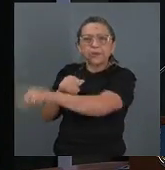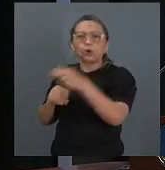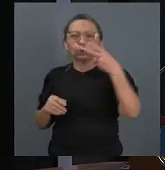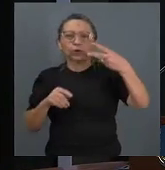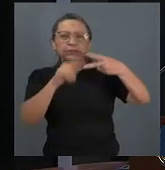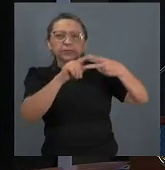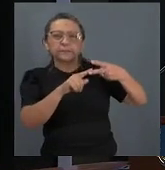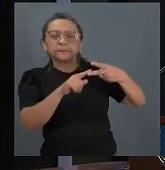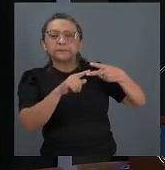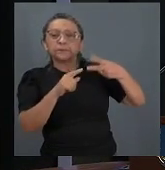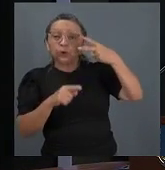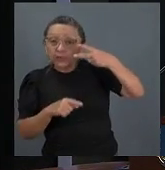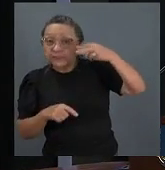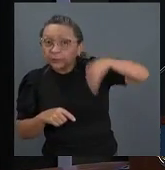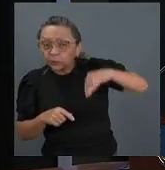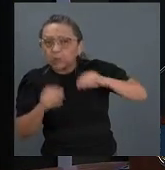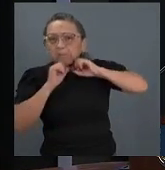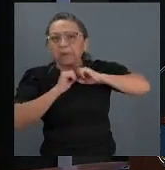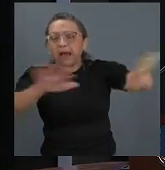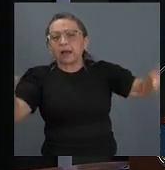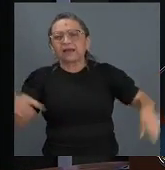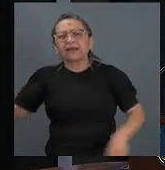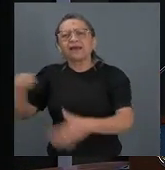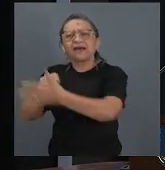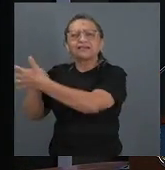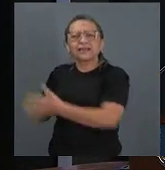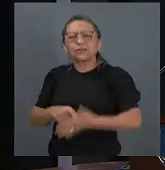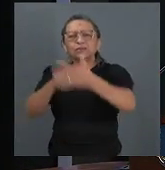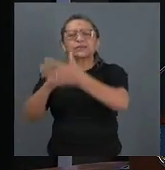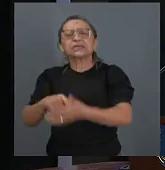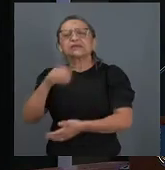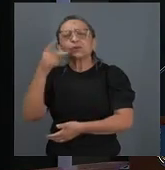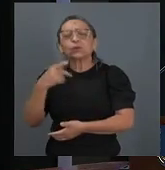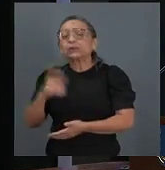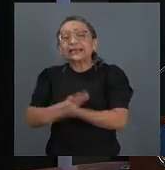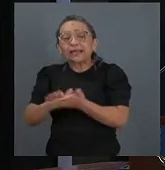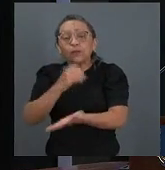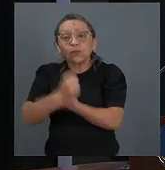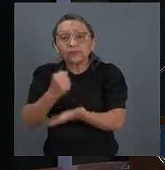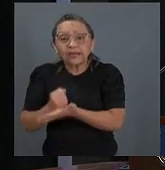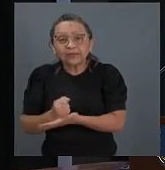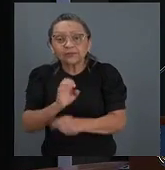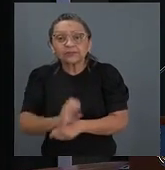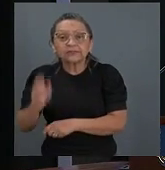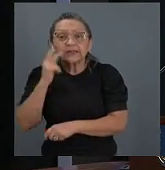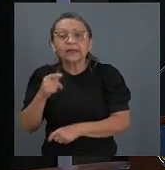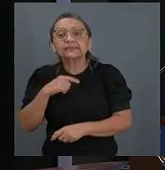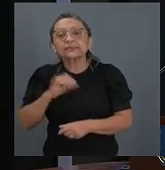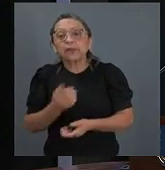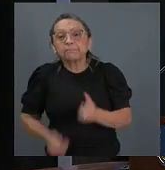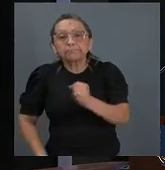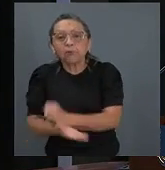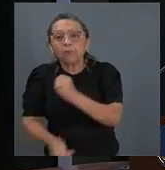de corrupção, de propina, que Ciro Gomes disse que não tem um contrato no estado do Ceará que não seja feito se não tiver propina,